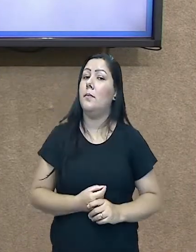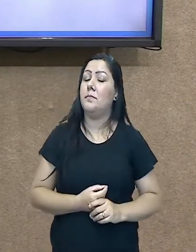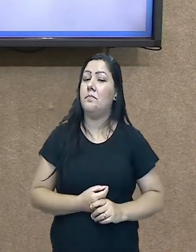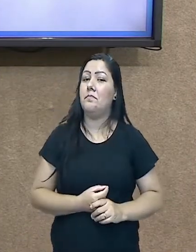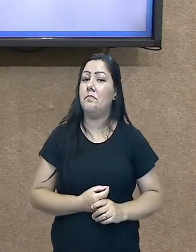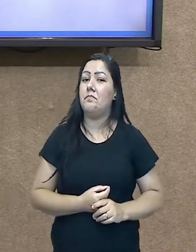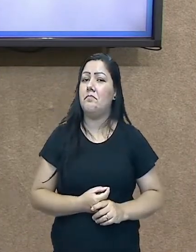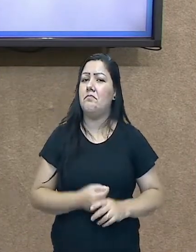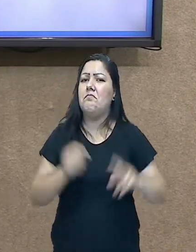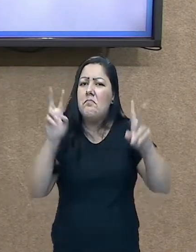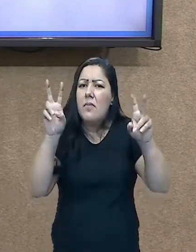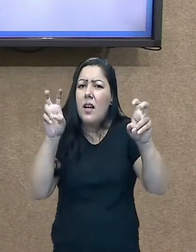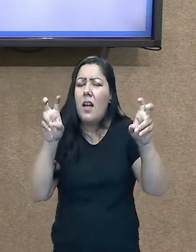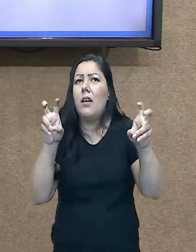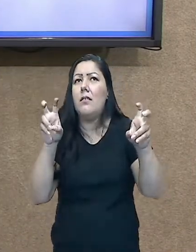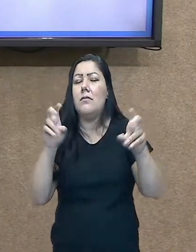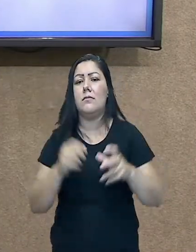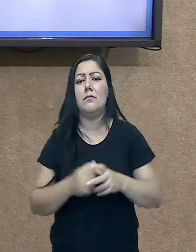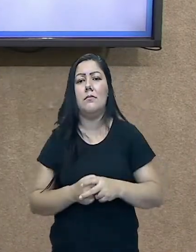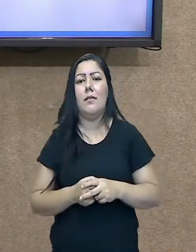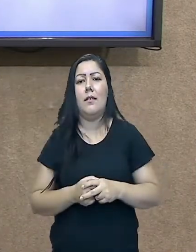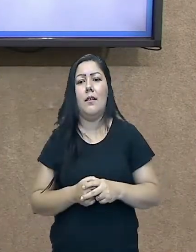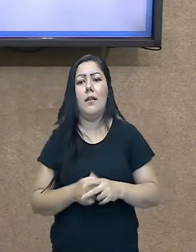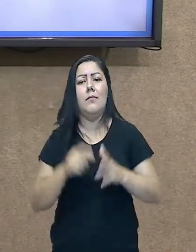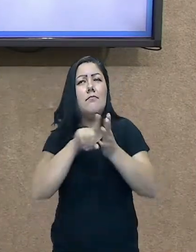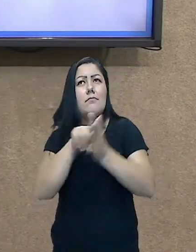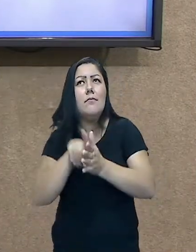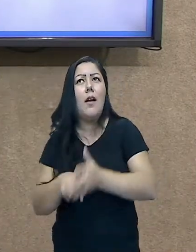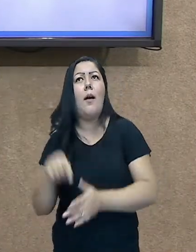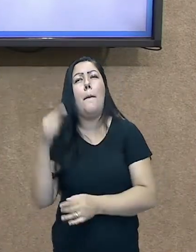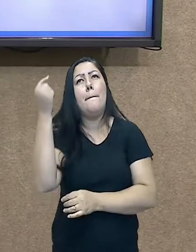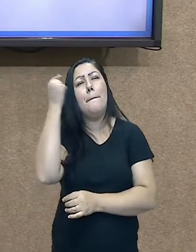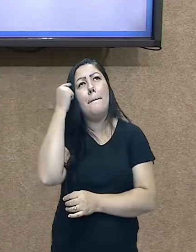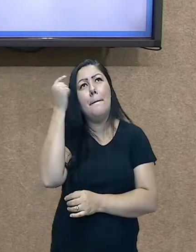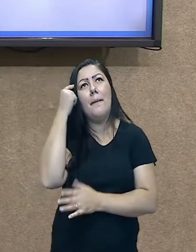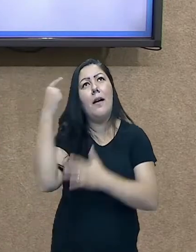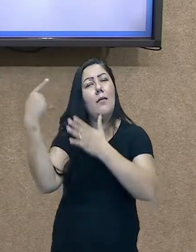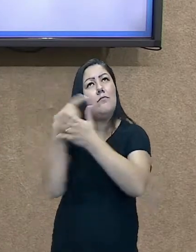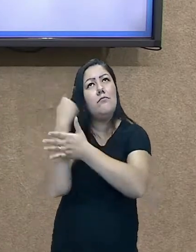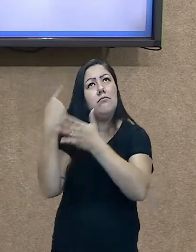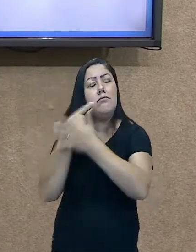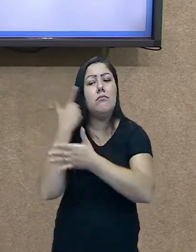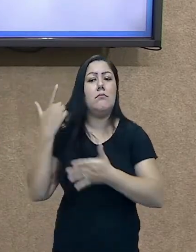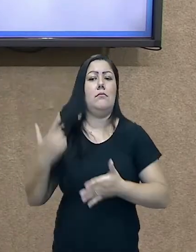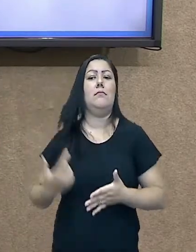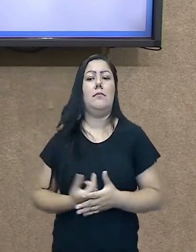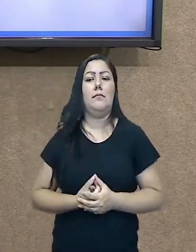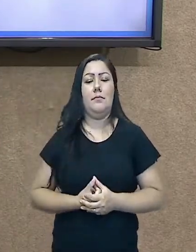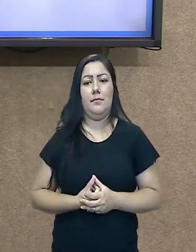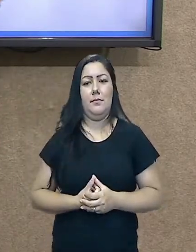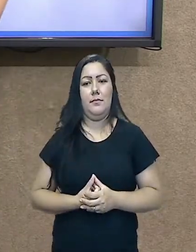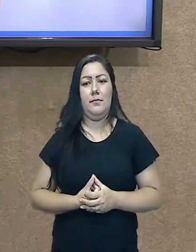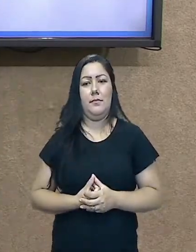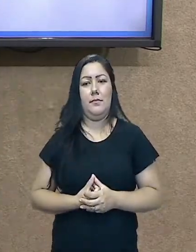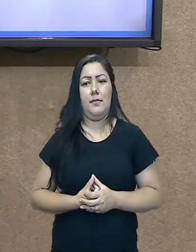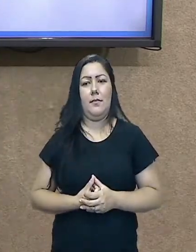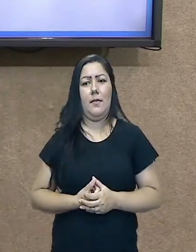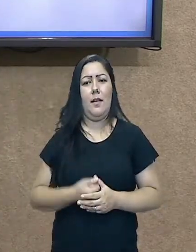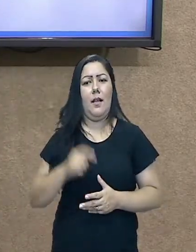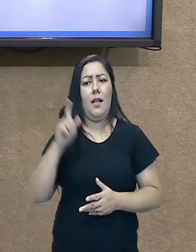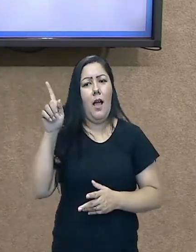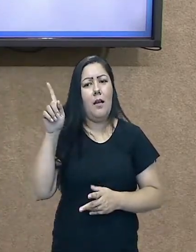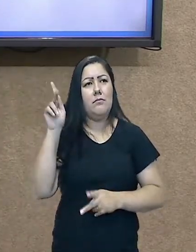Para a gente poder aprofundar, a gente tem que fazer algumas perguntinhas. Os portugueses descobriram